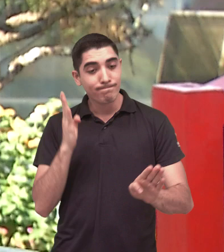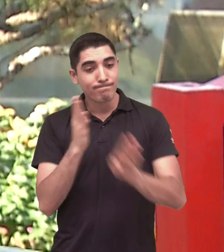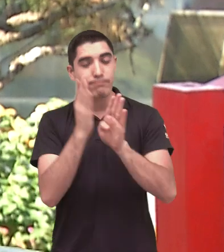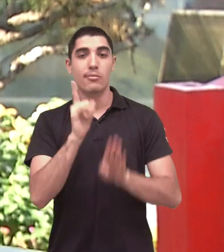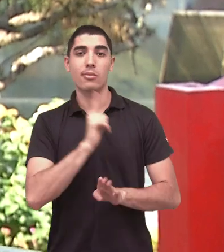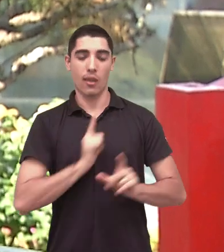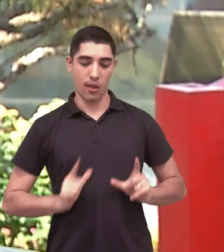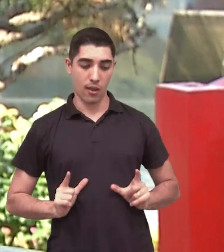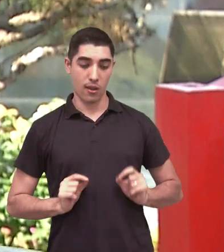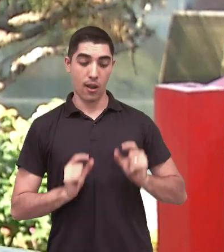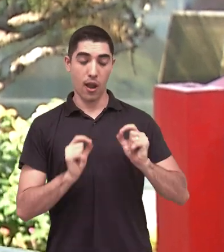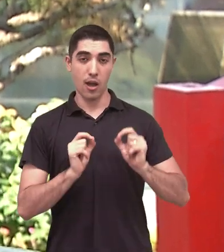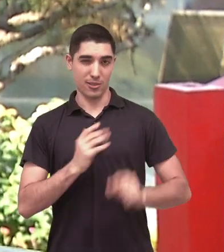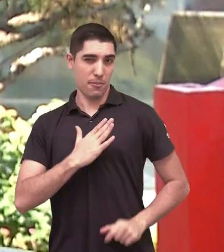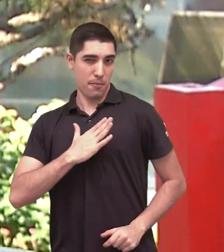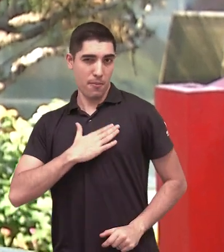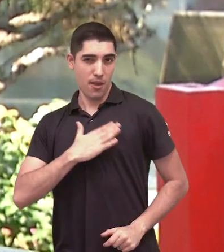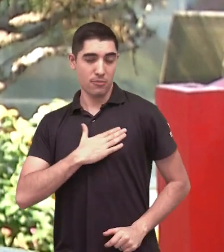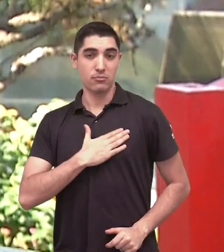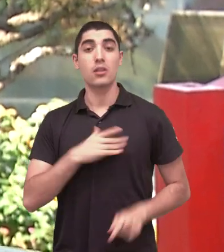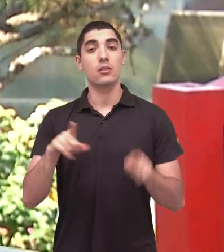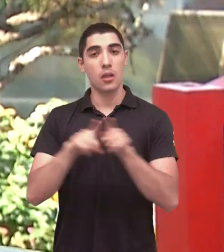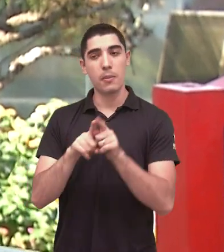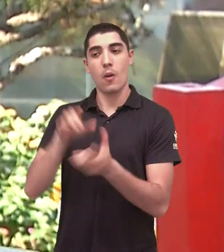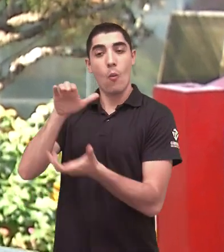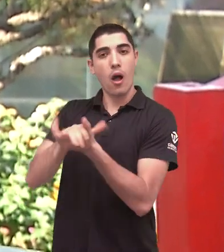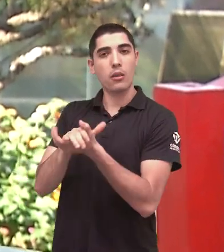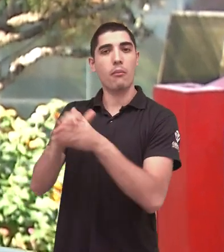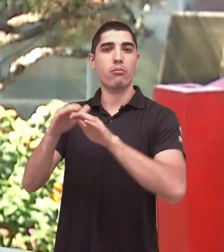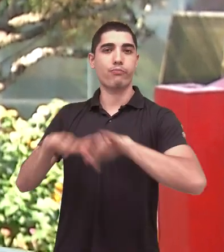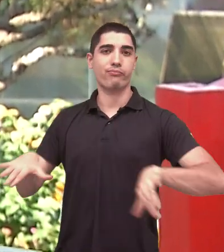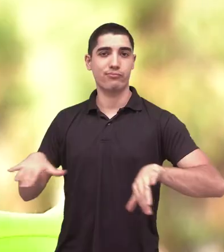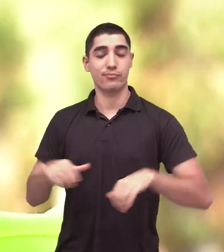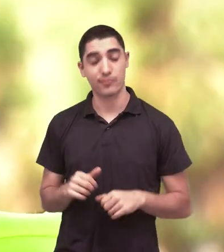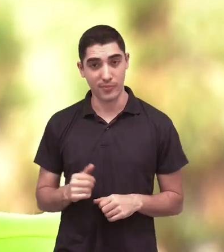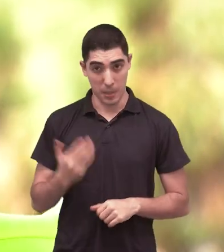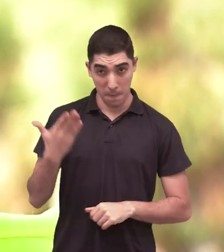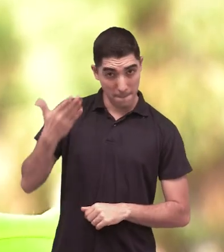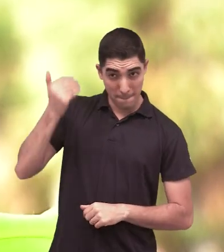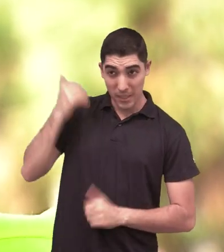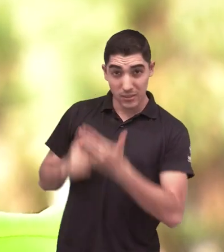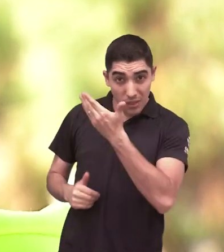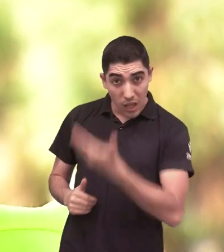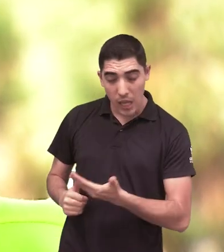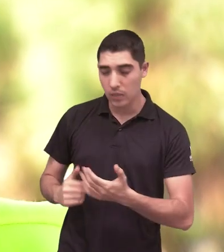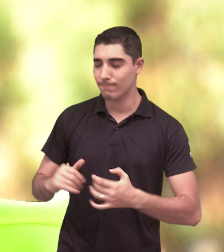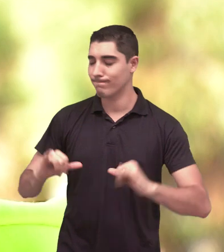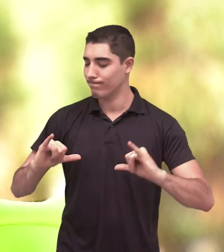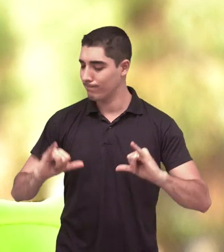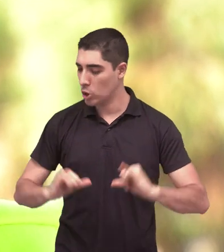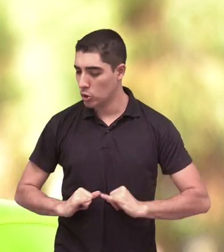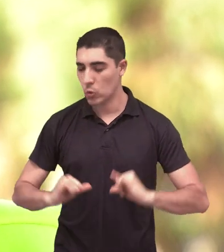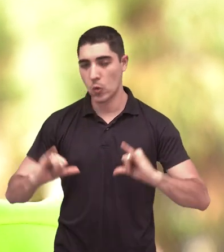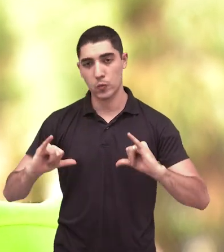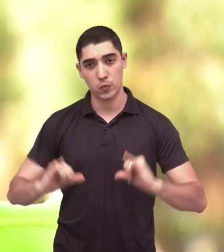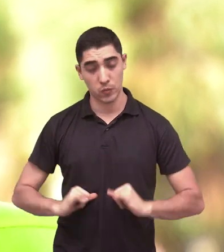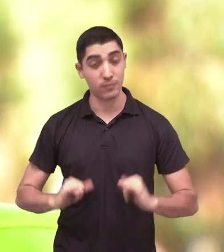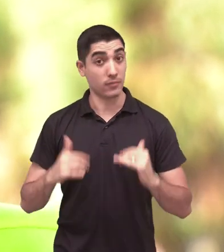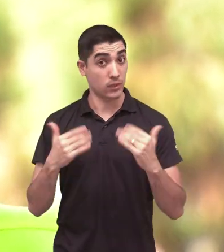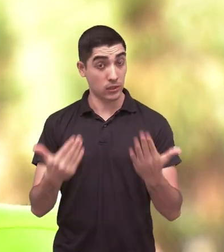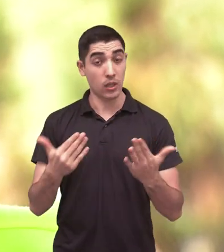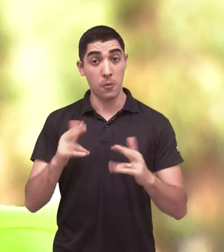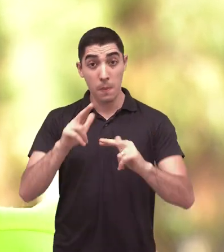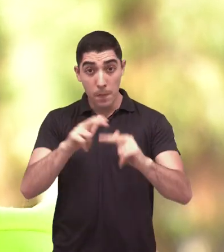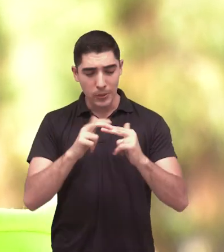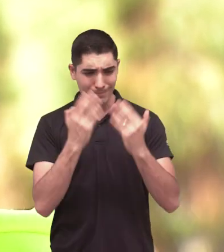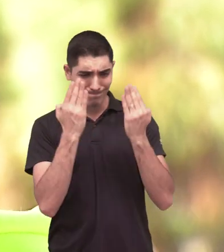com a descoberta de um câncer de mama e o término do casamento. Na época, ela ficou sem chão e o